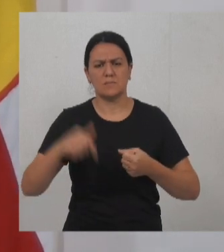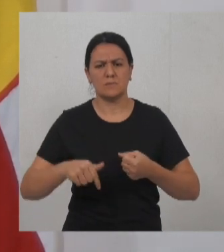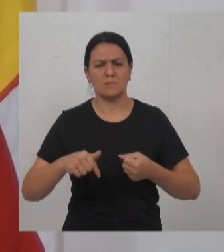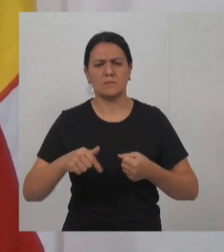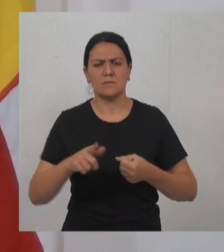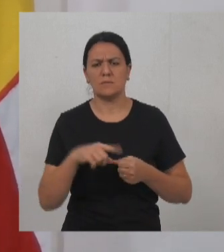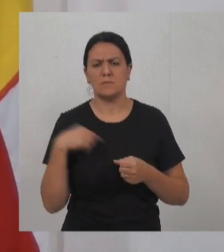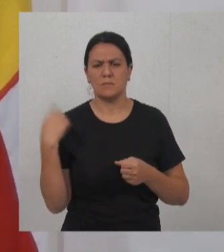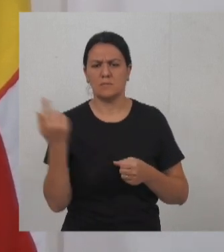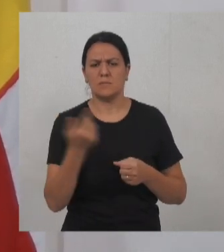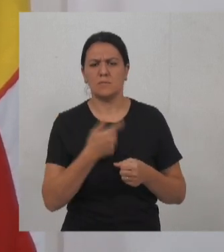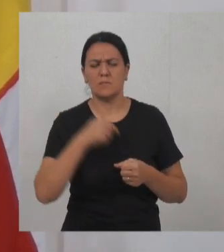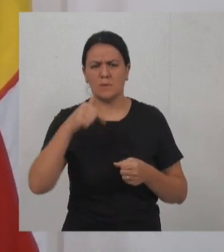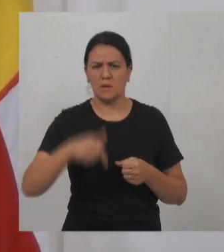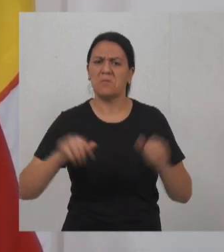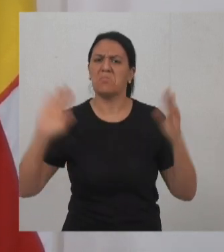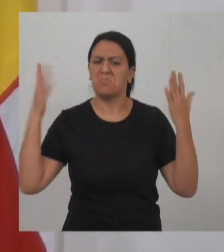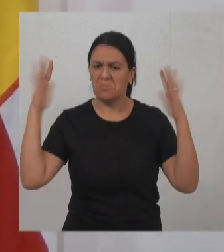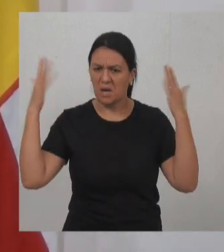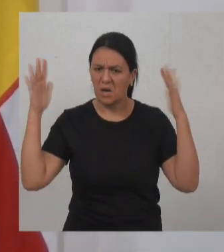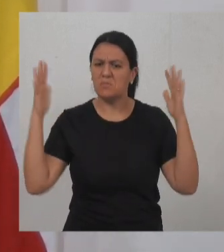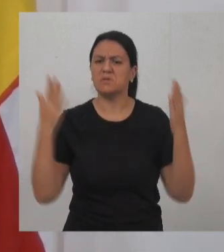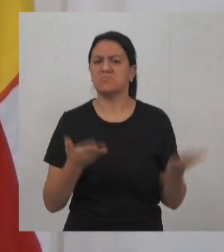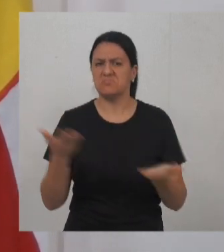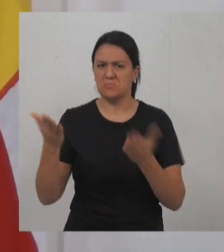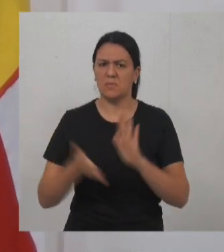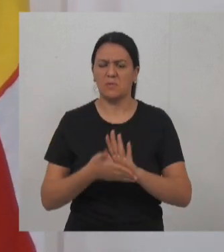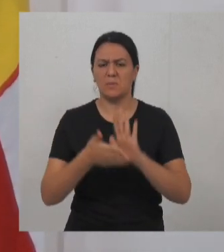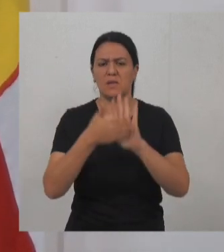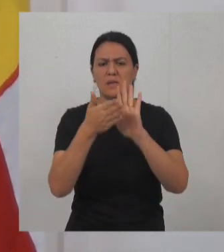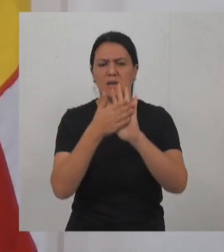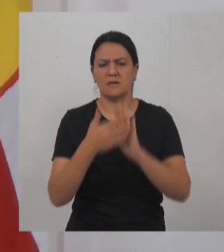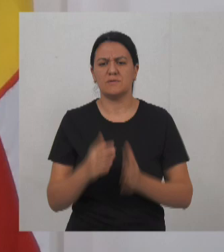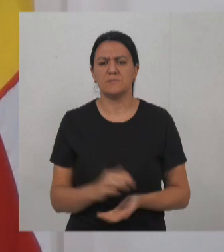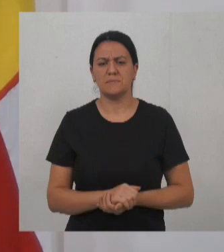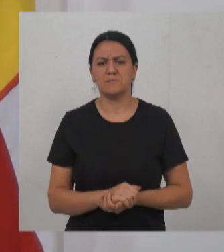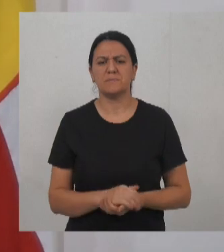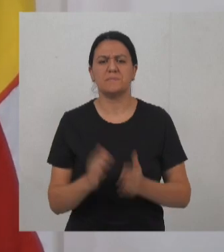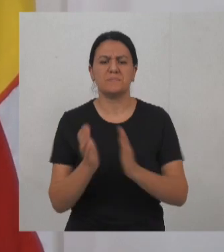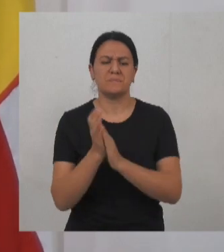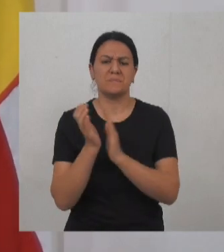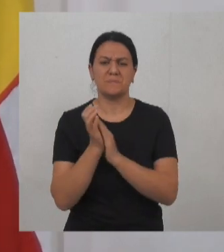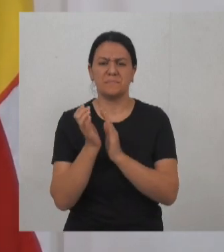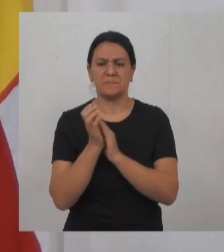nossas autoridades aqui, uma salva de palmas em homenagem a eles.